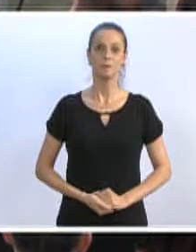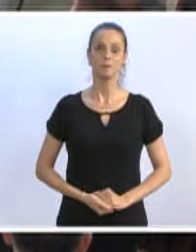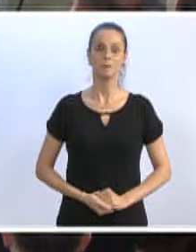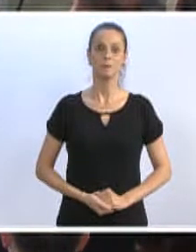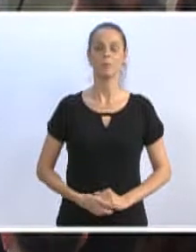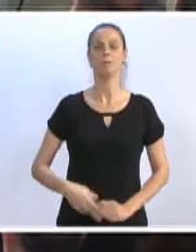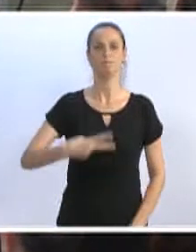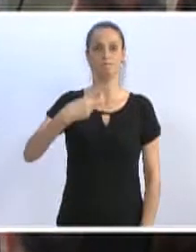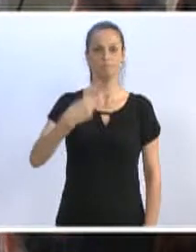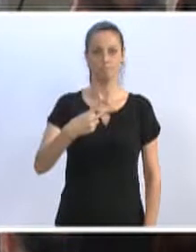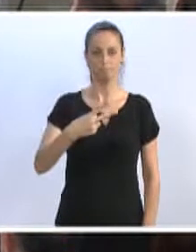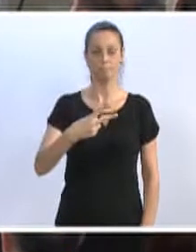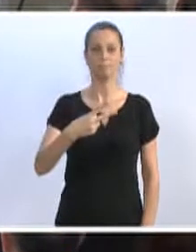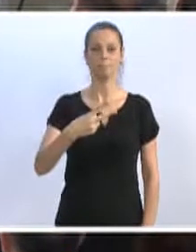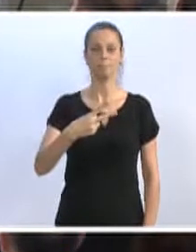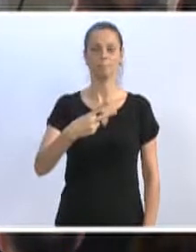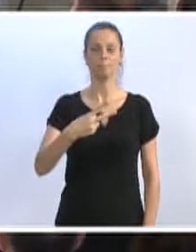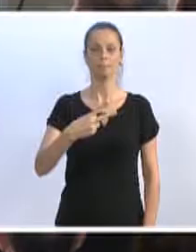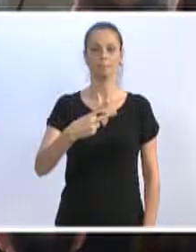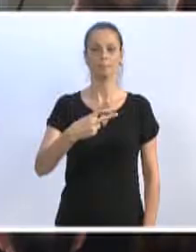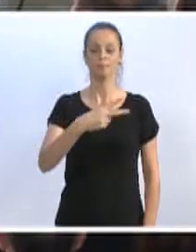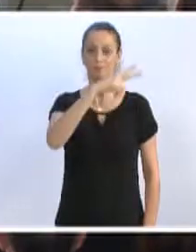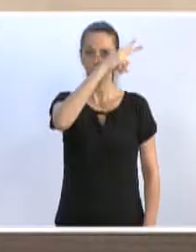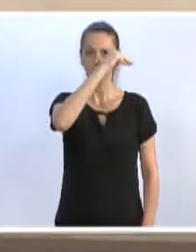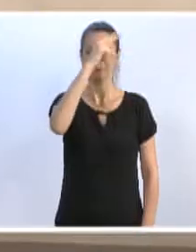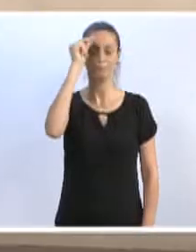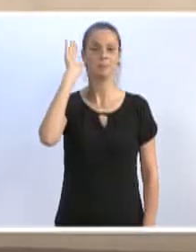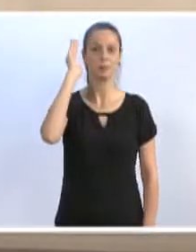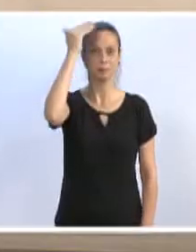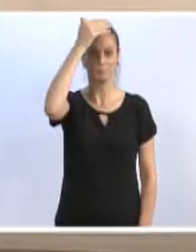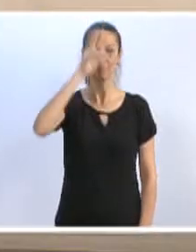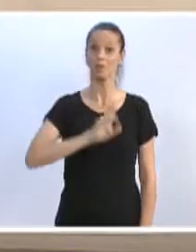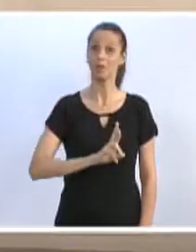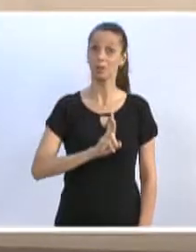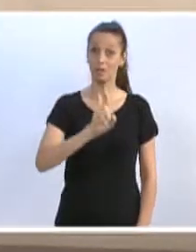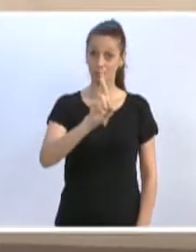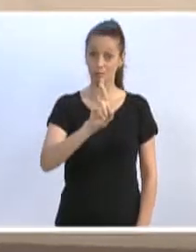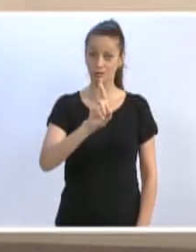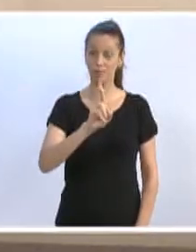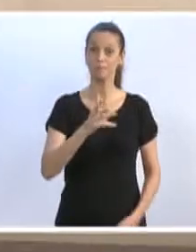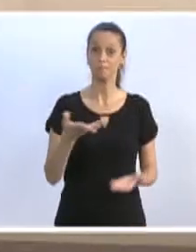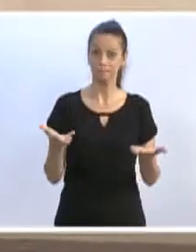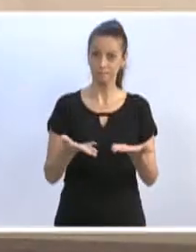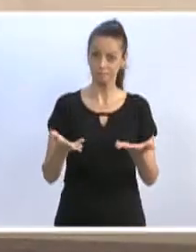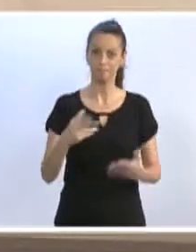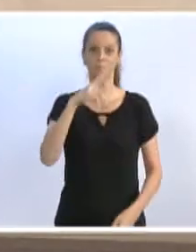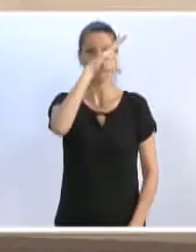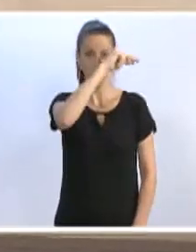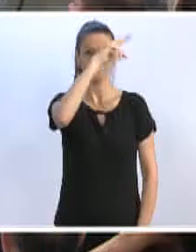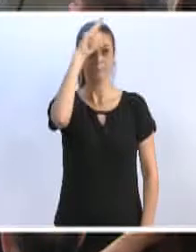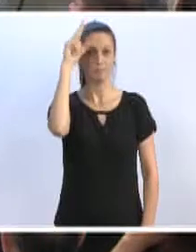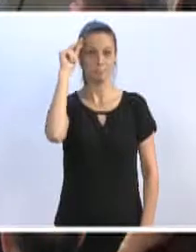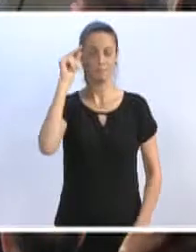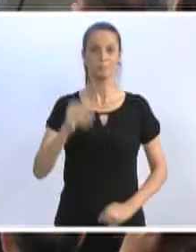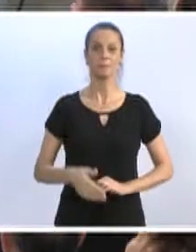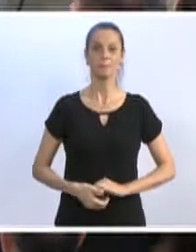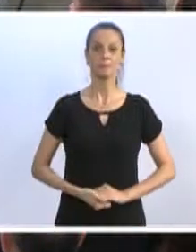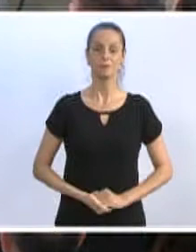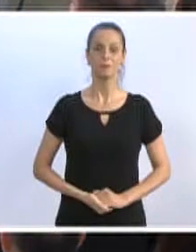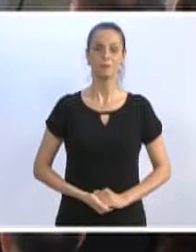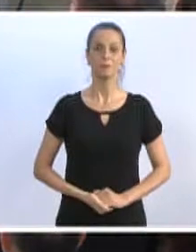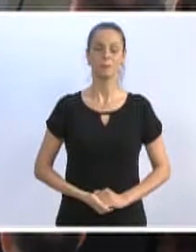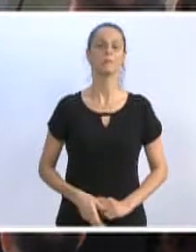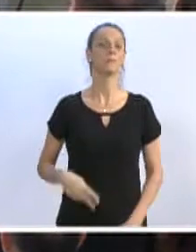Nosso vice-prefeito, senhor Mário Hildebrand, representando nesse ato o Poder Executivo Municipal,